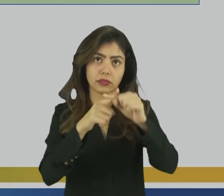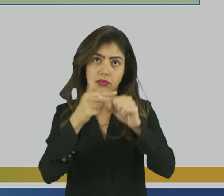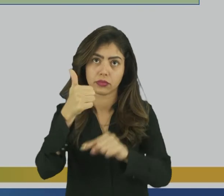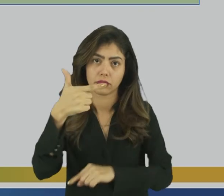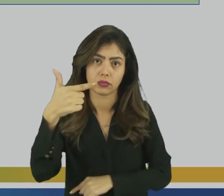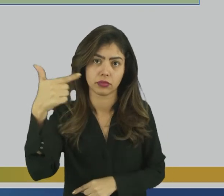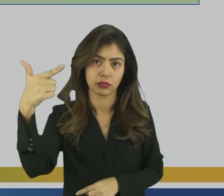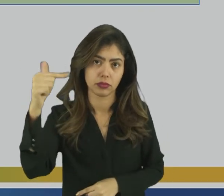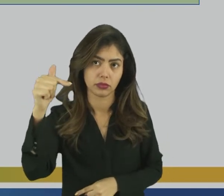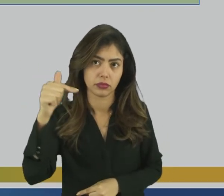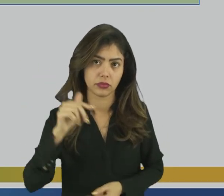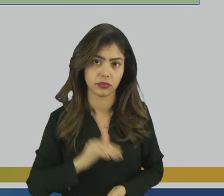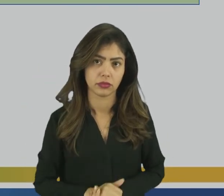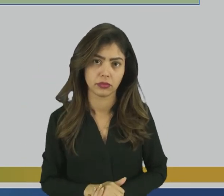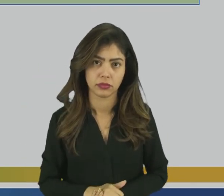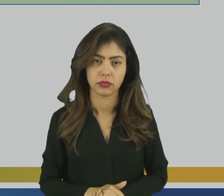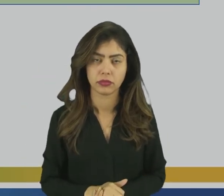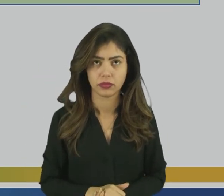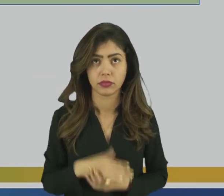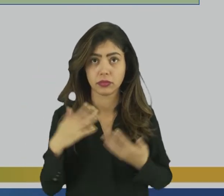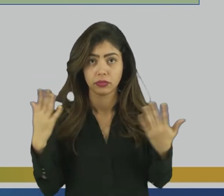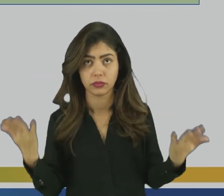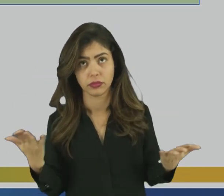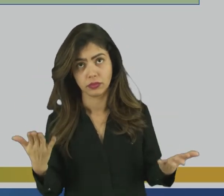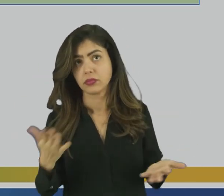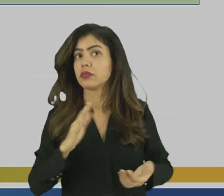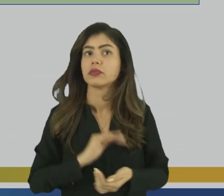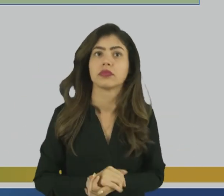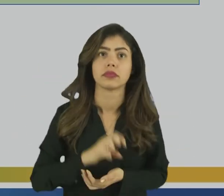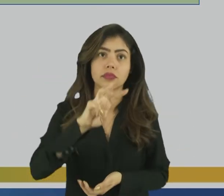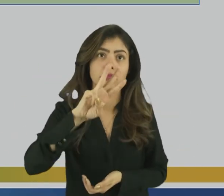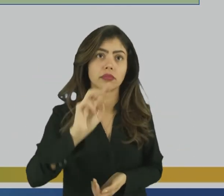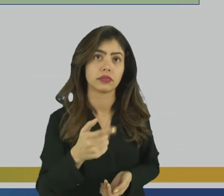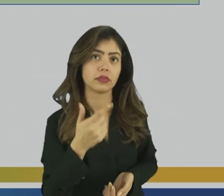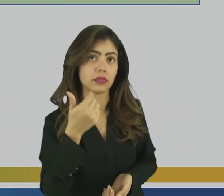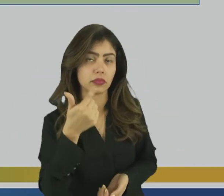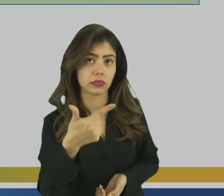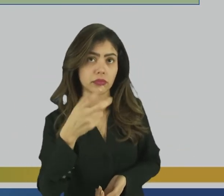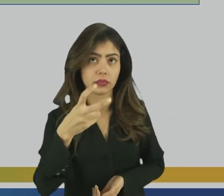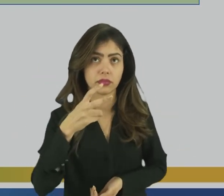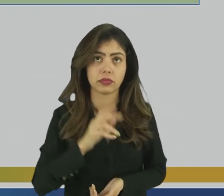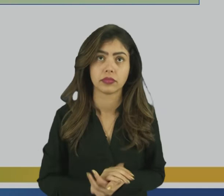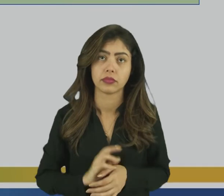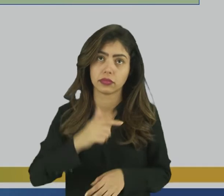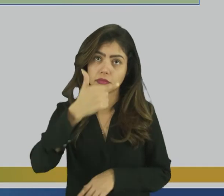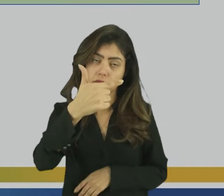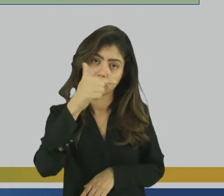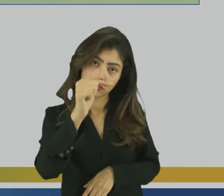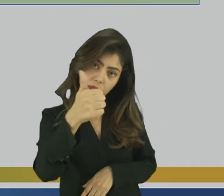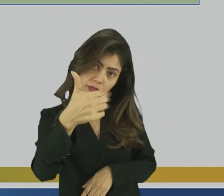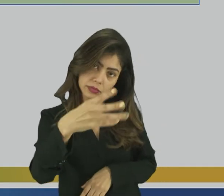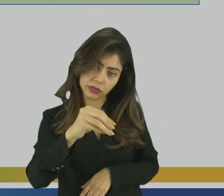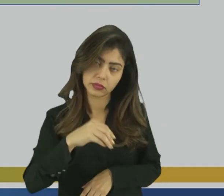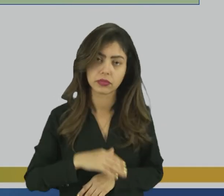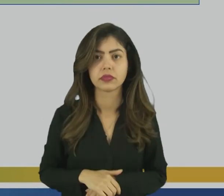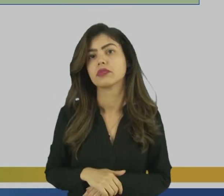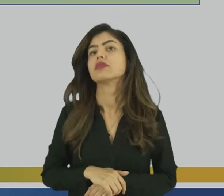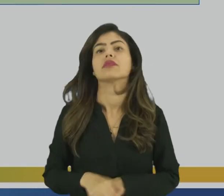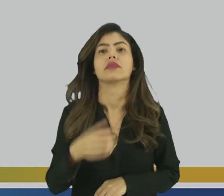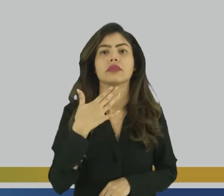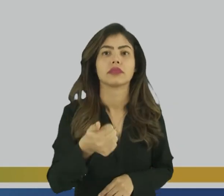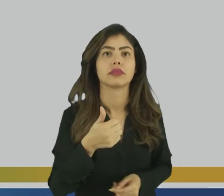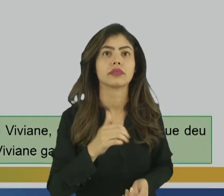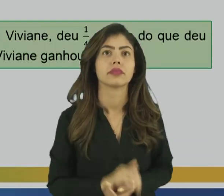Então, 27 décimos. Então, 3 meios mais 6 quintos vai dar 27 décimos.